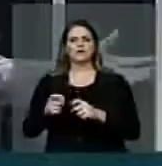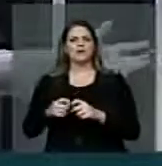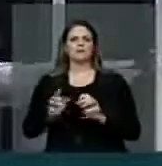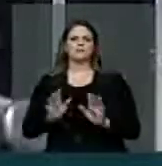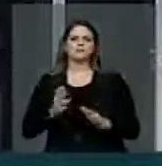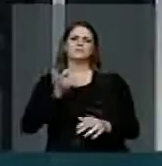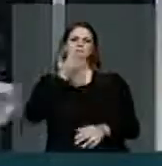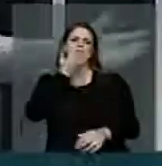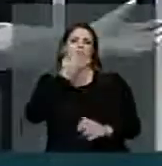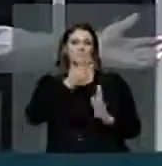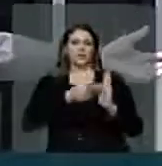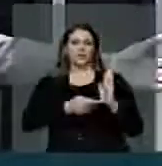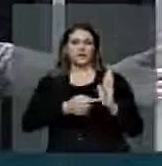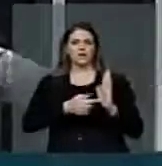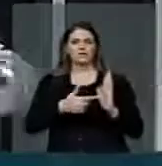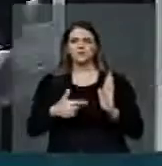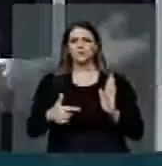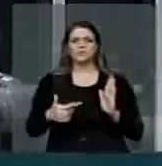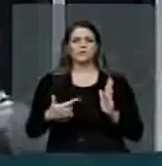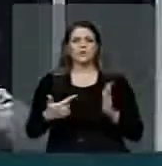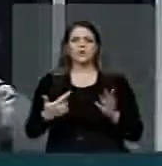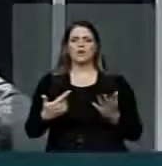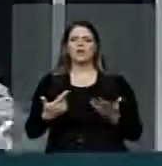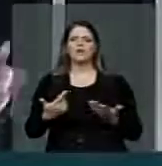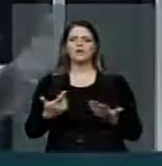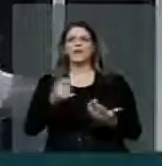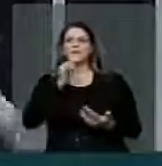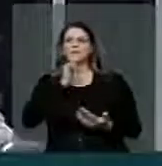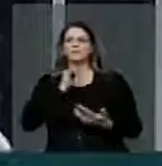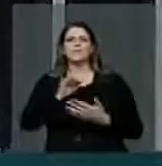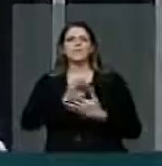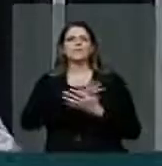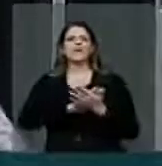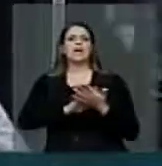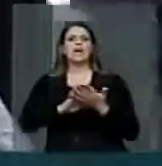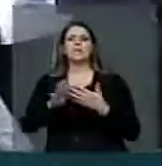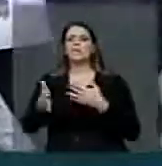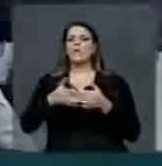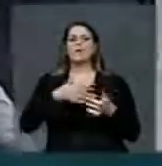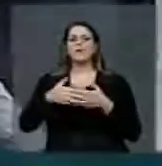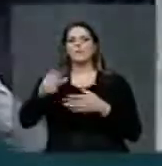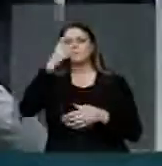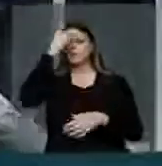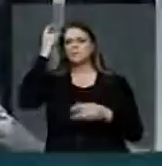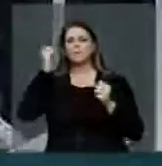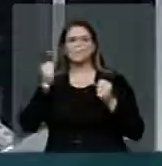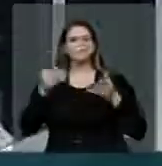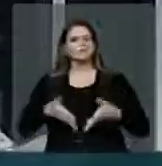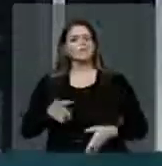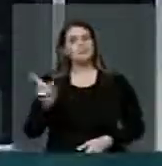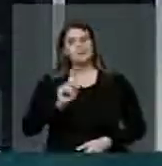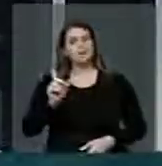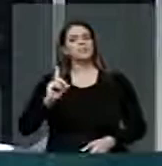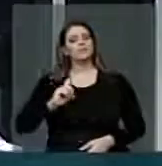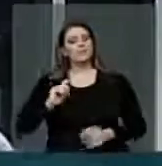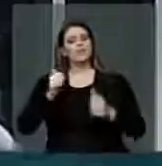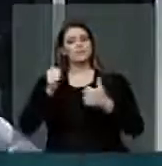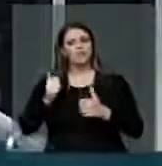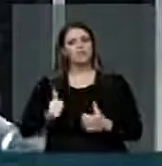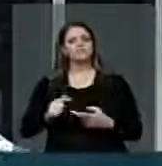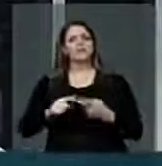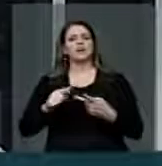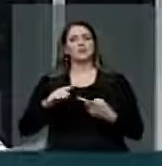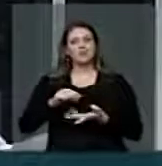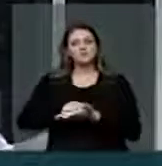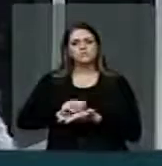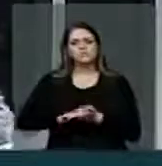primeiro, de portas abertas, sem nenhuma referência. Muito pelo contrário. O programa fez levantamentos, fez credenciamento,